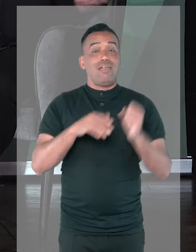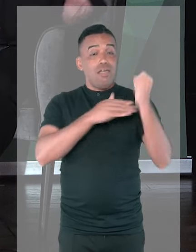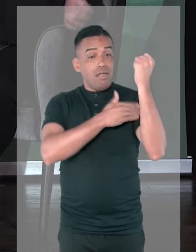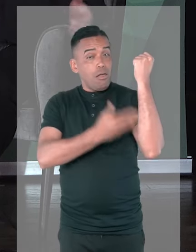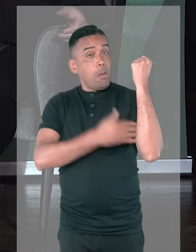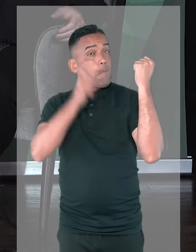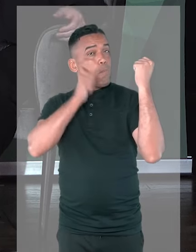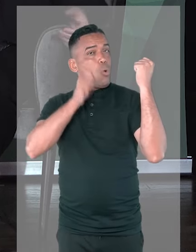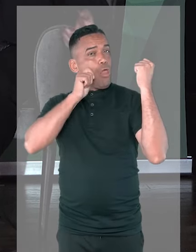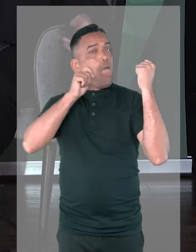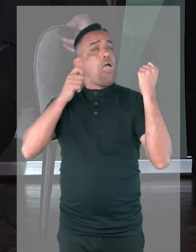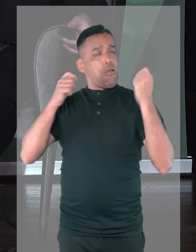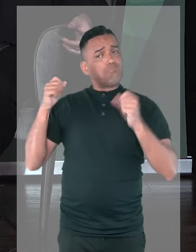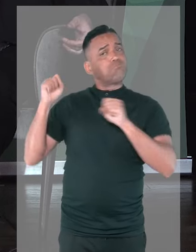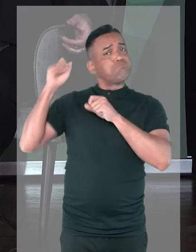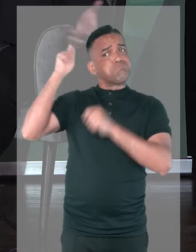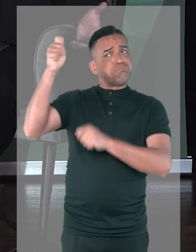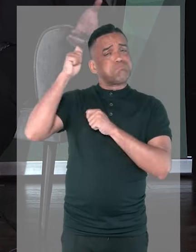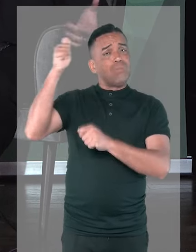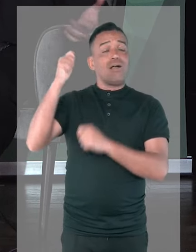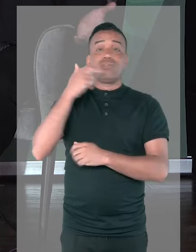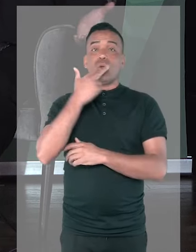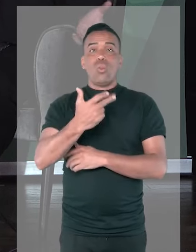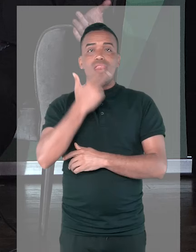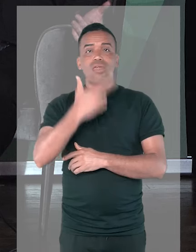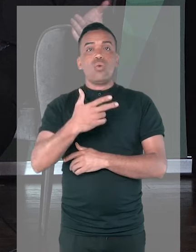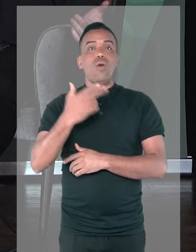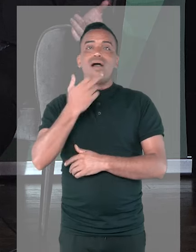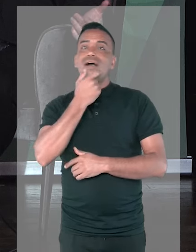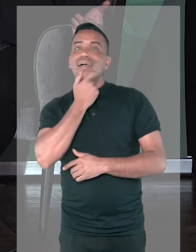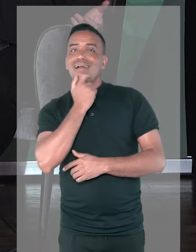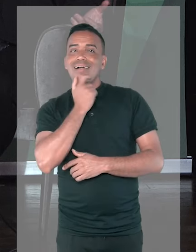exemplo, a língua inglesa não tem